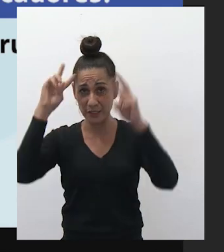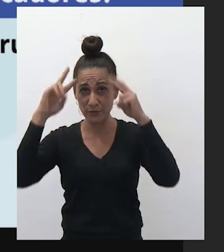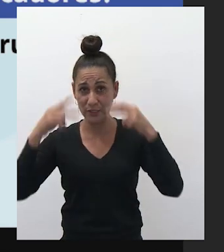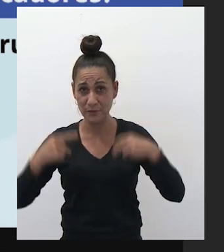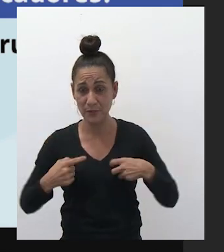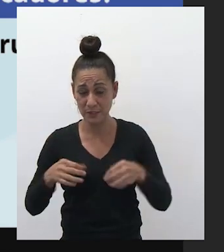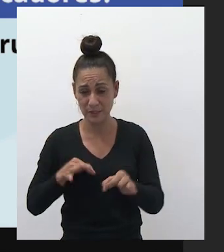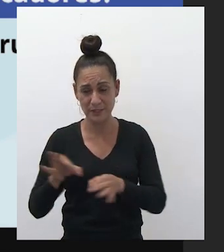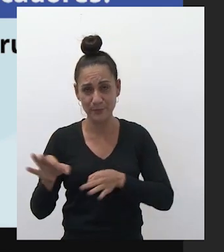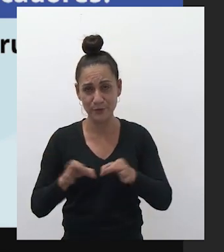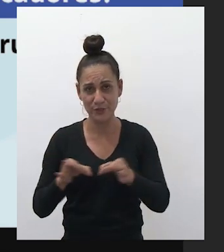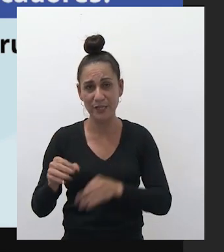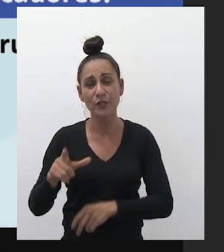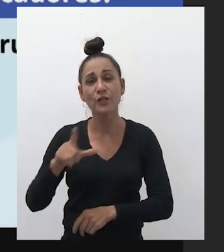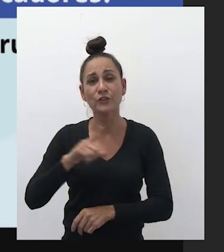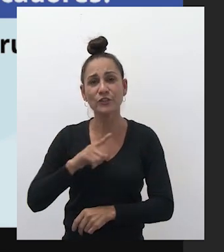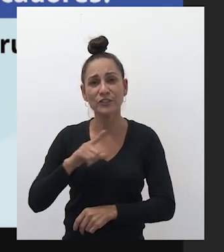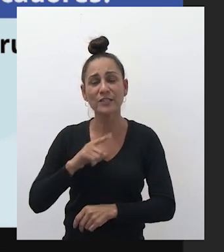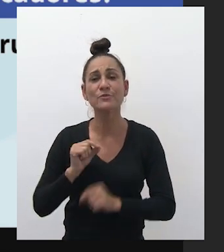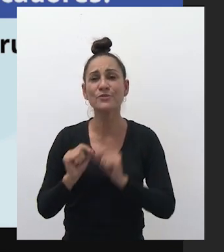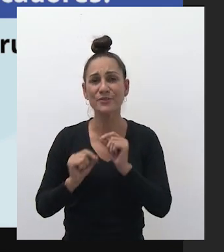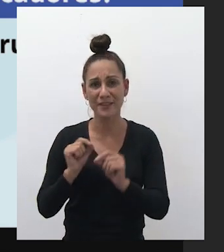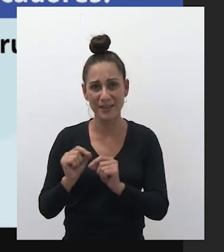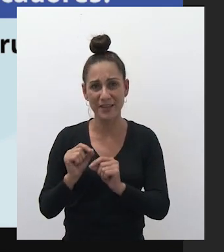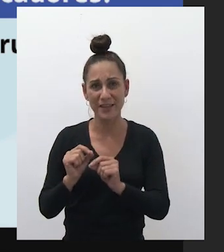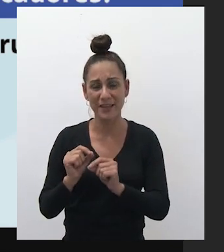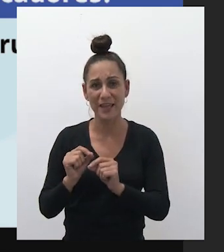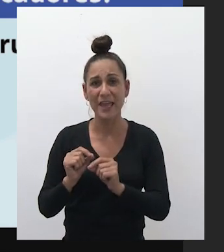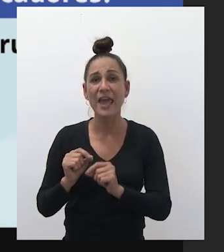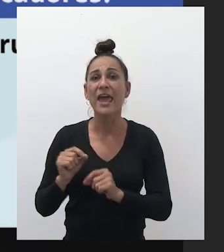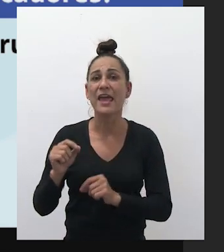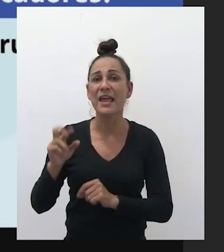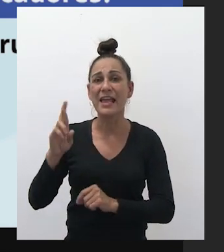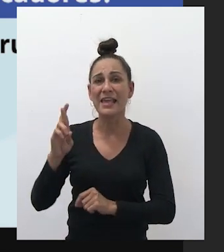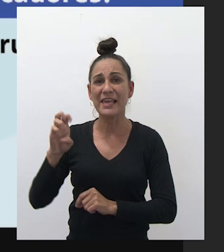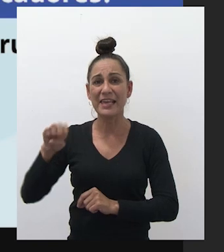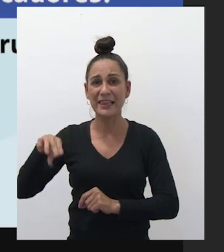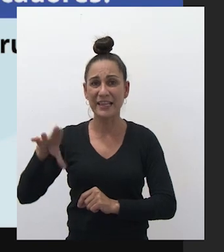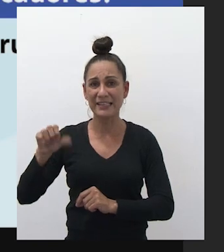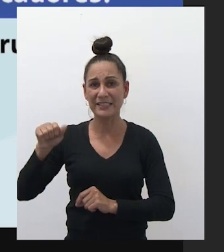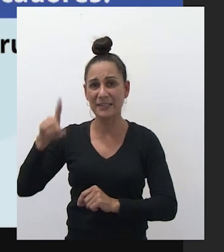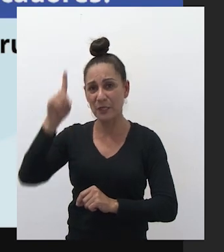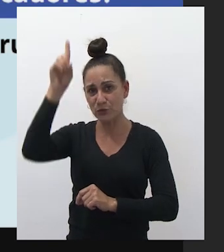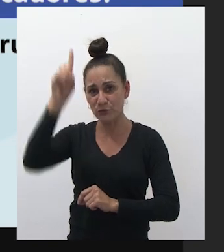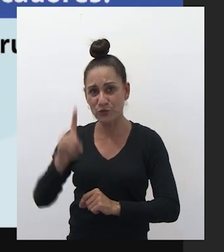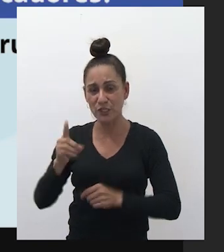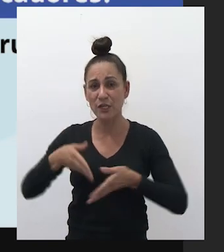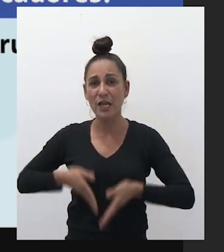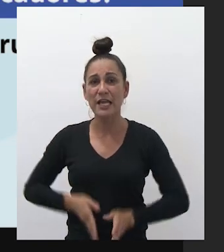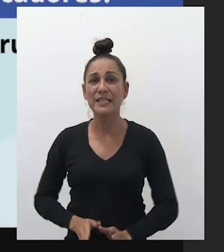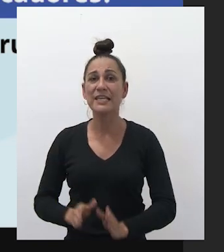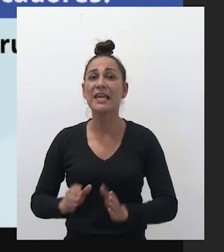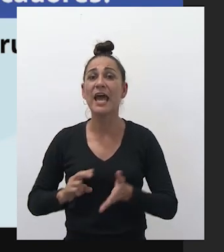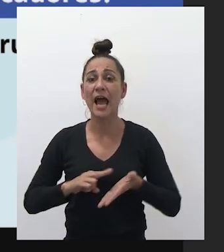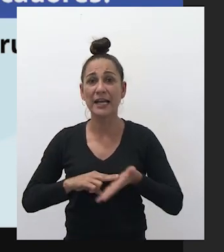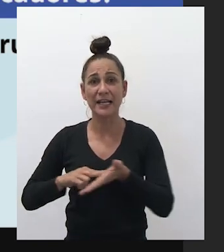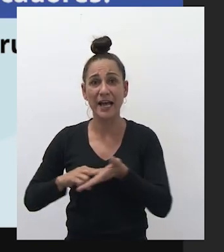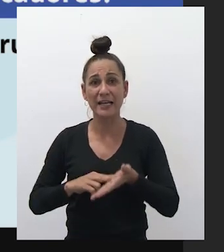projeto. Nós temos uma coisa que nós chamamos de renascimento dos direitos humanos, que é a Declaração Universal